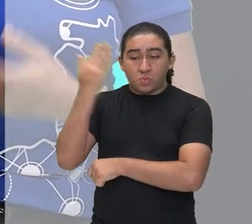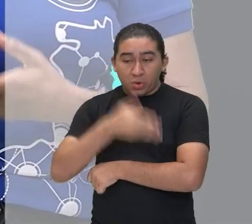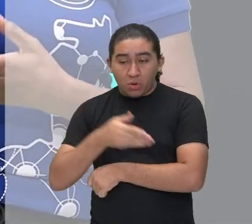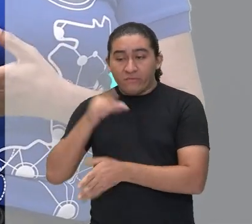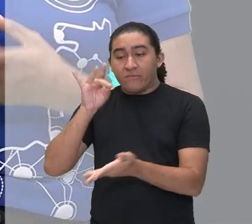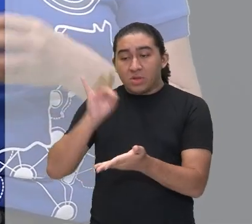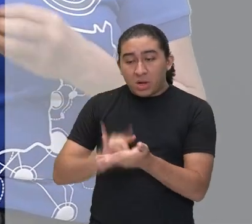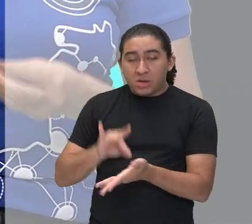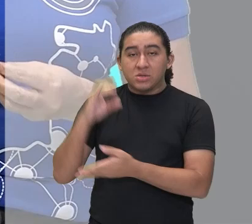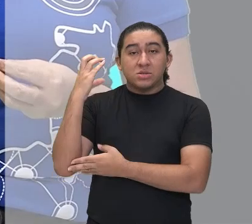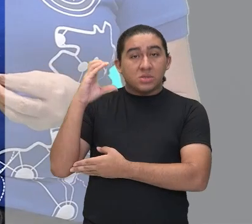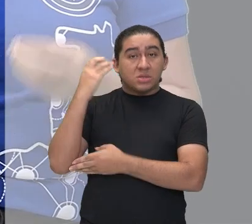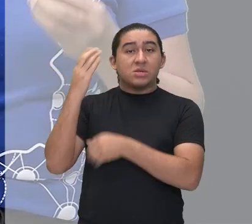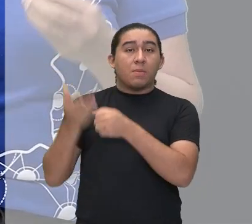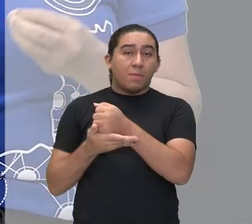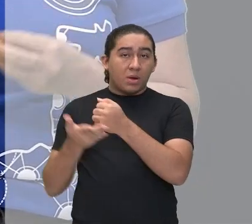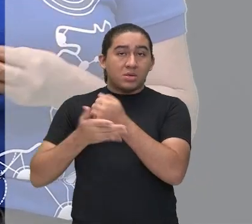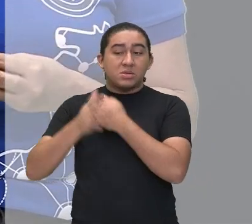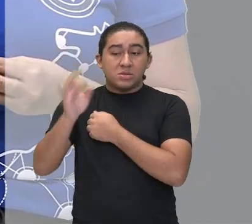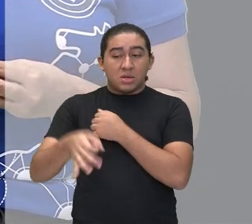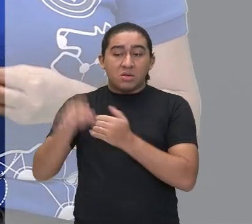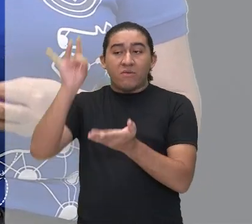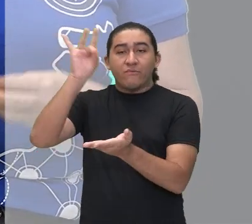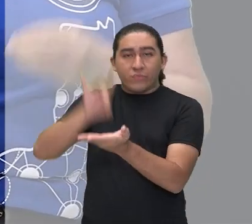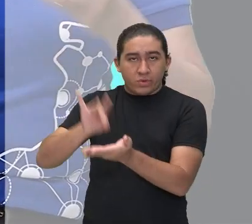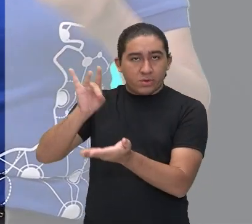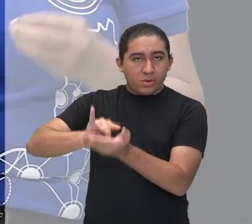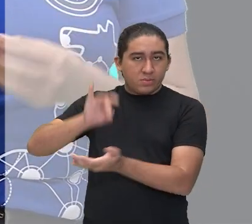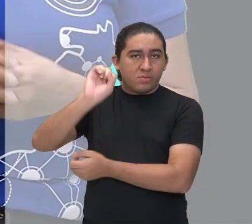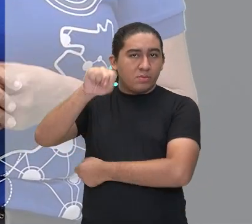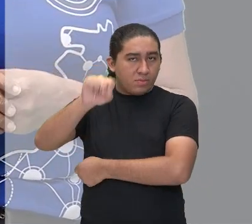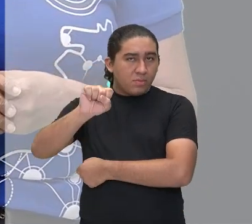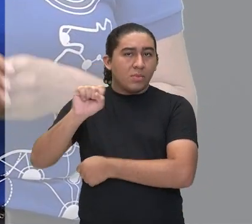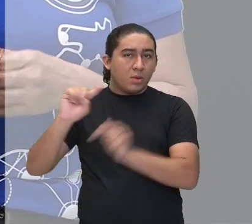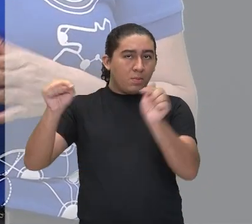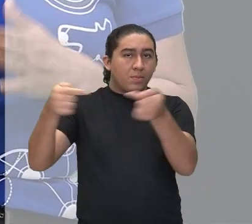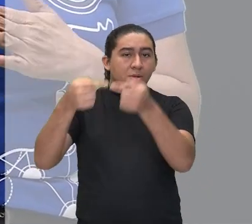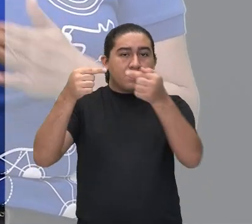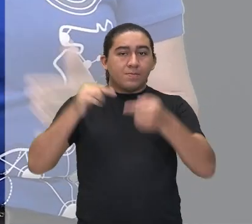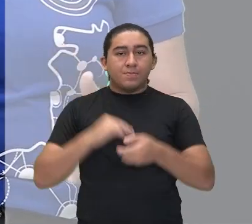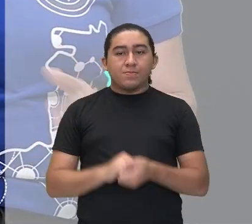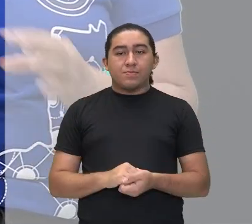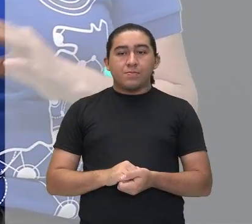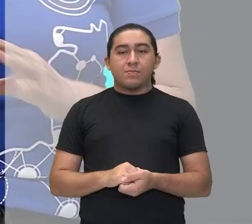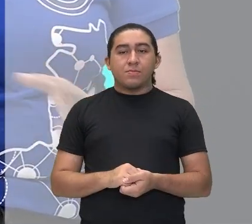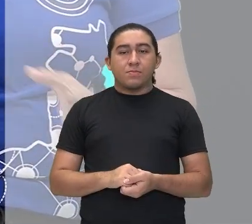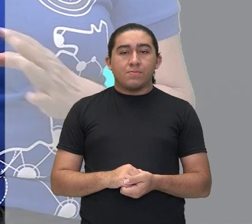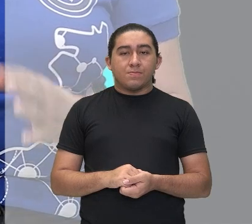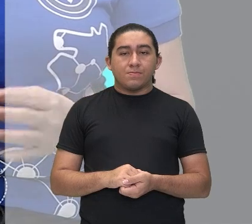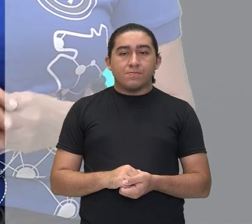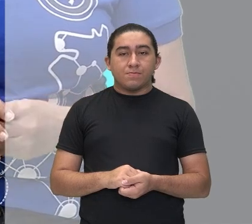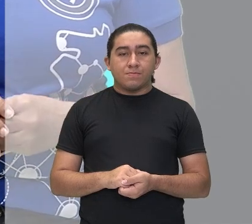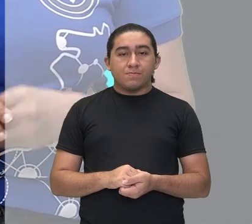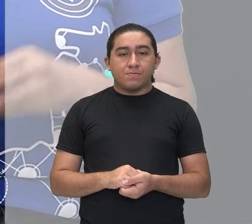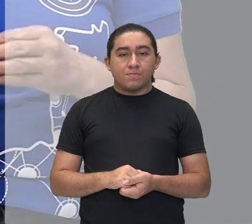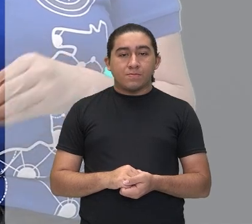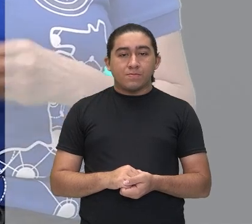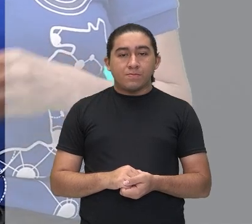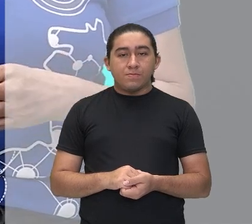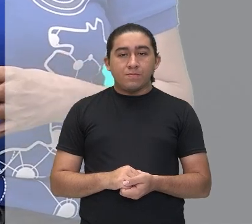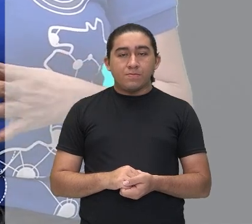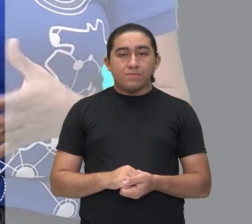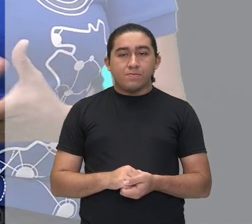comprovado cientificamente, isso sim, né? Isso se dá muito valor. Então, nessa época aí,